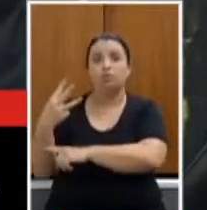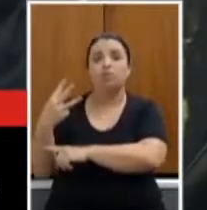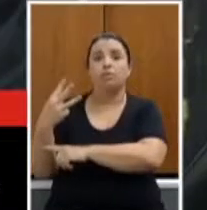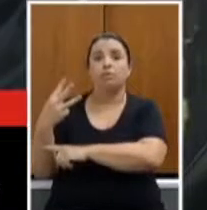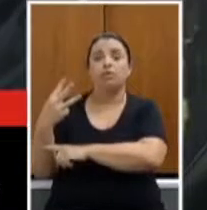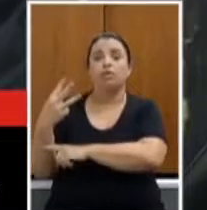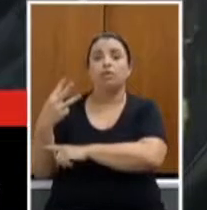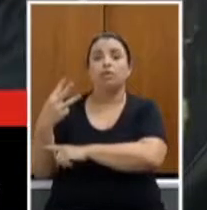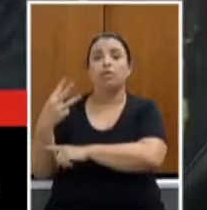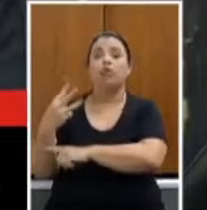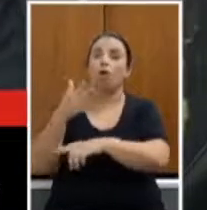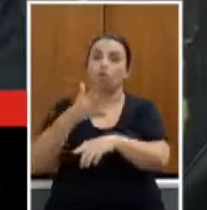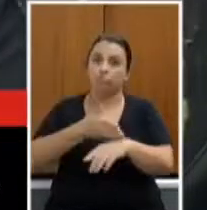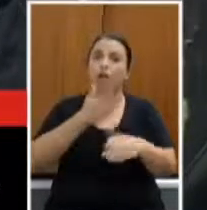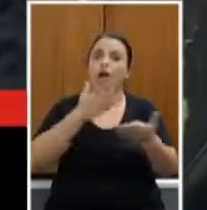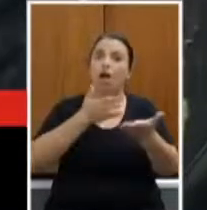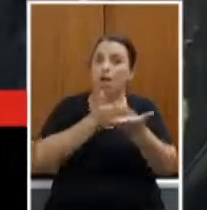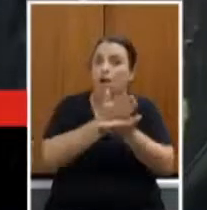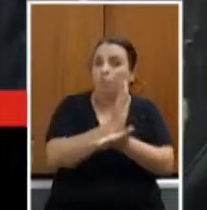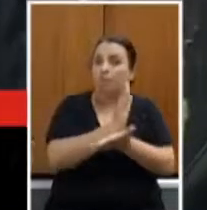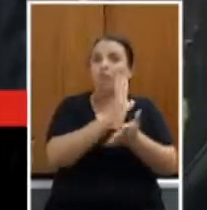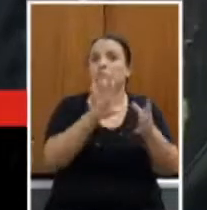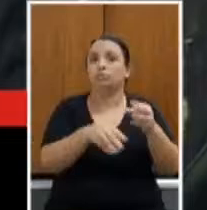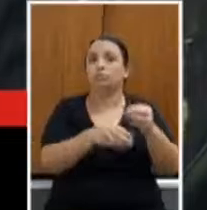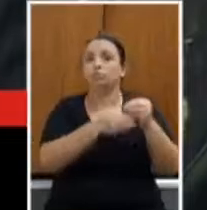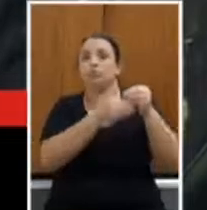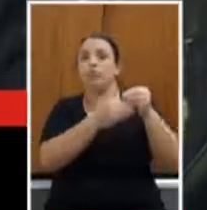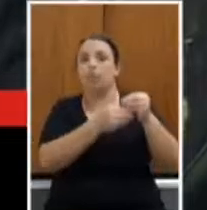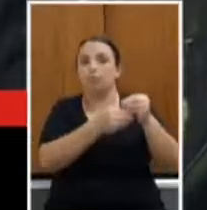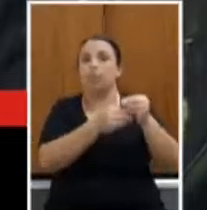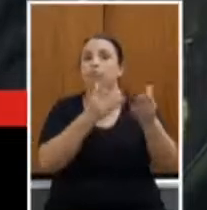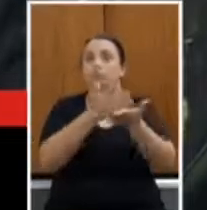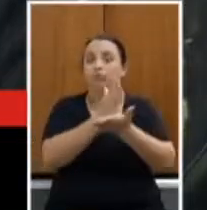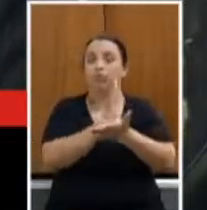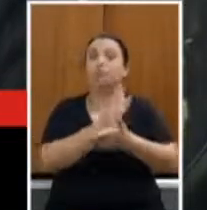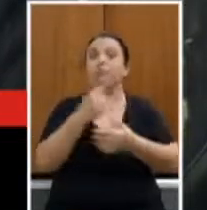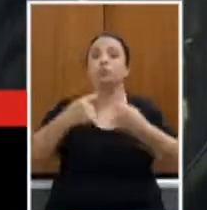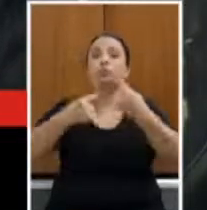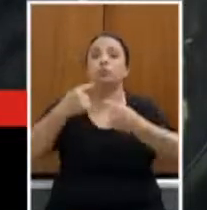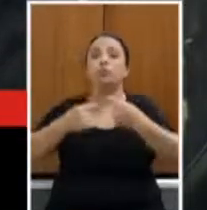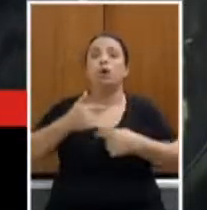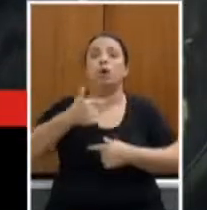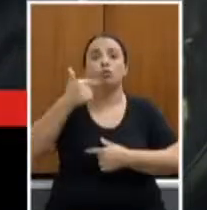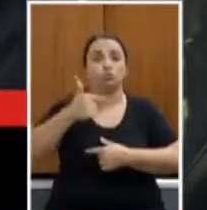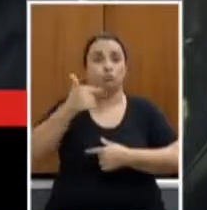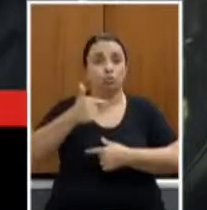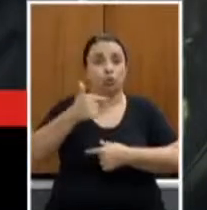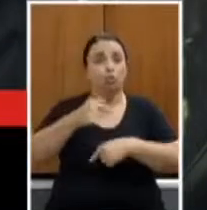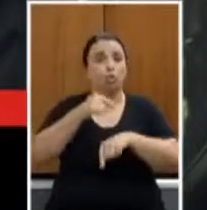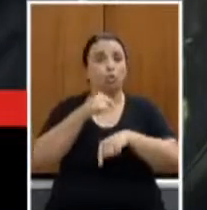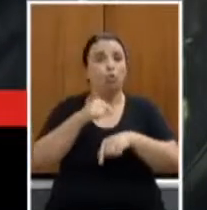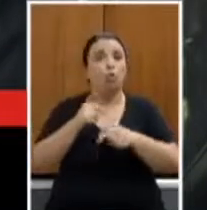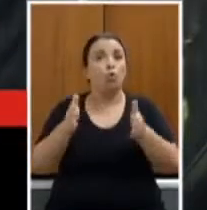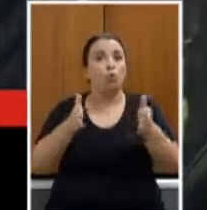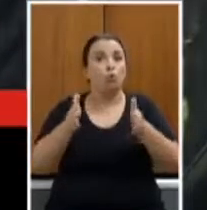deputados. Portanto, está aprovado o projeto. Discussão em segundo turno do projeto de lei de número